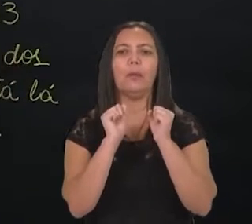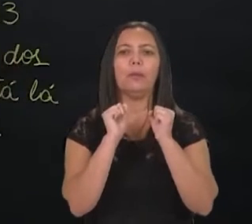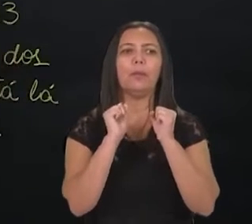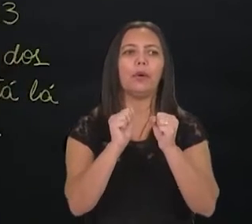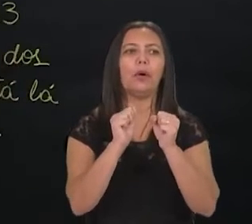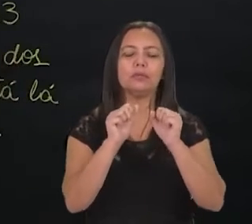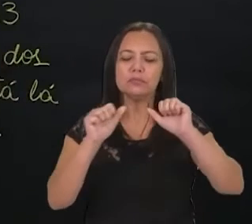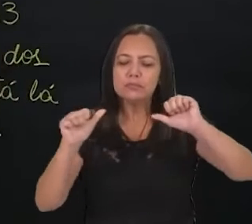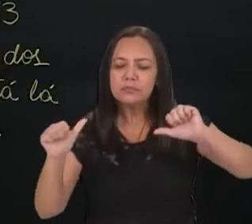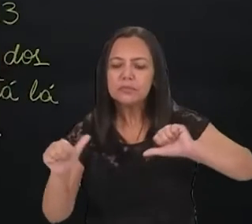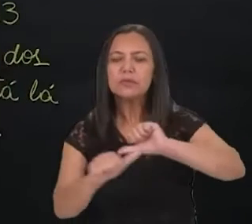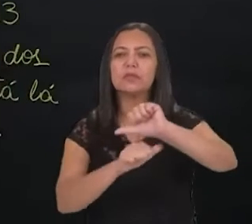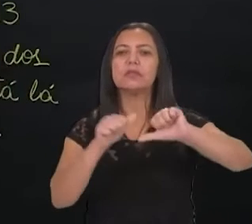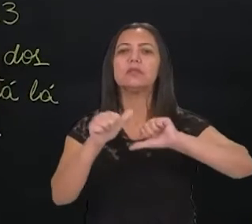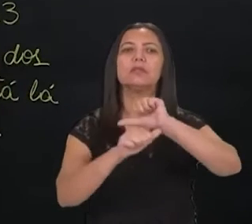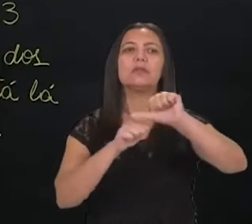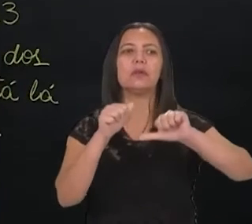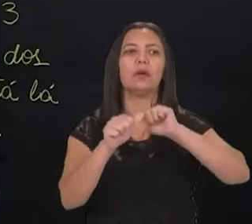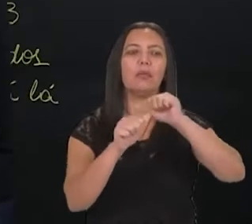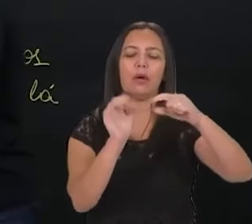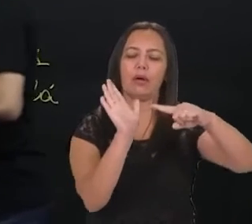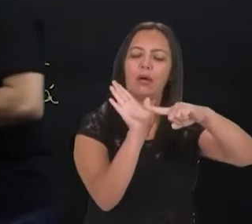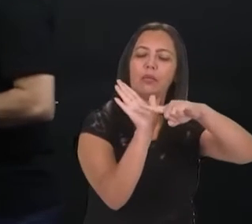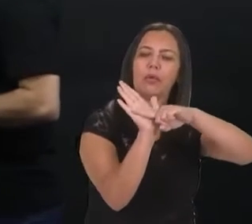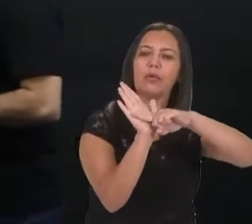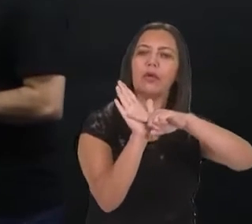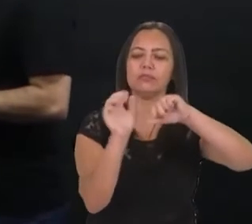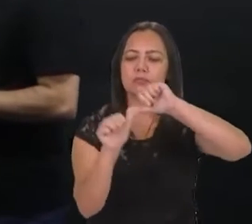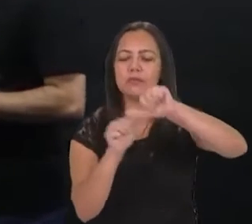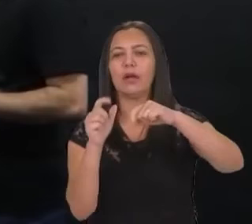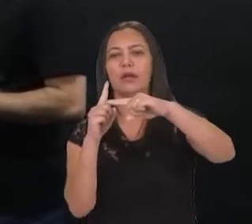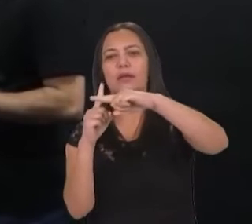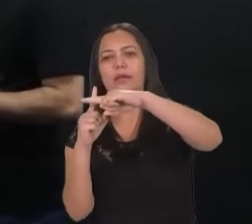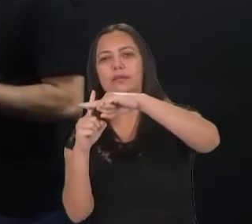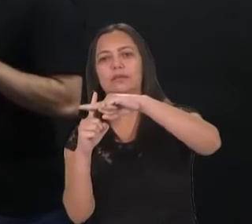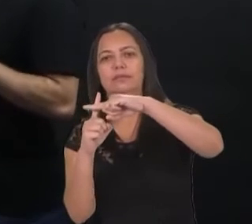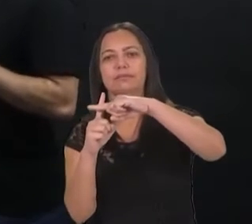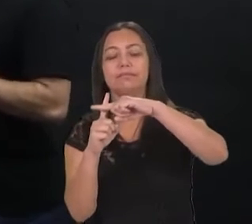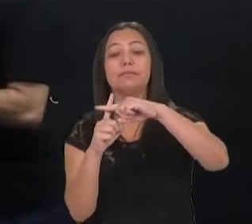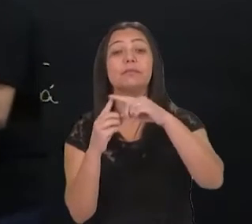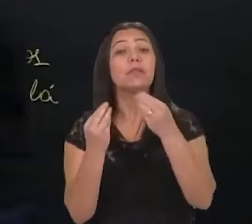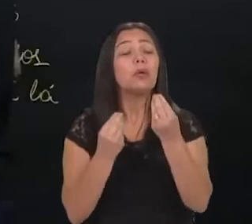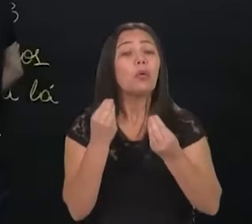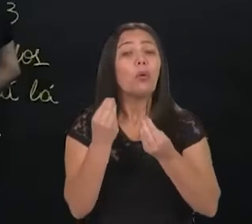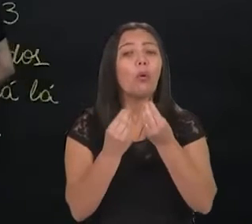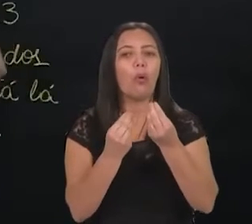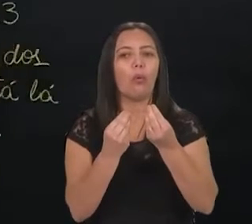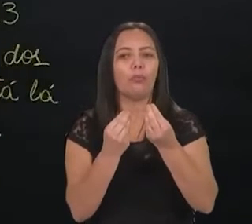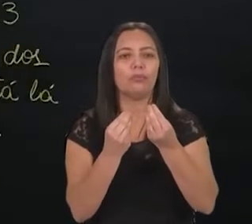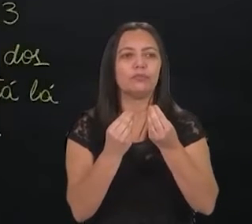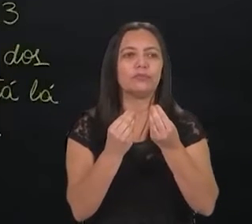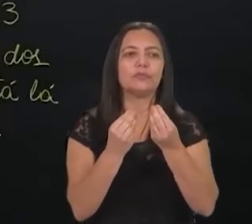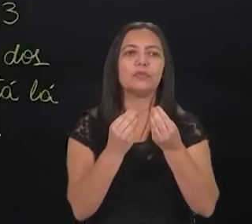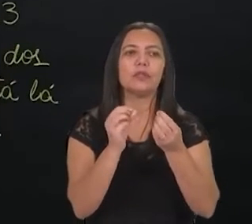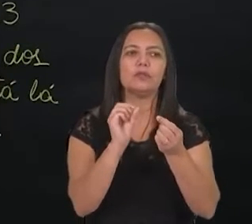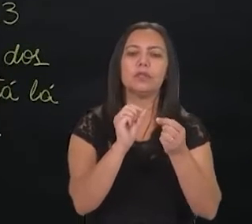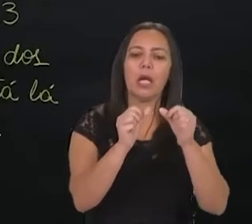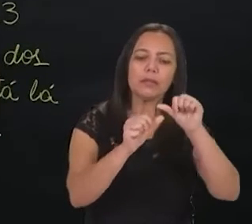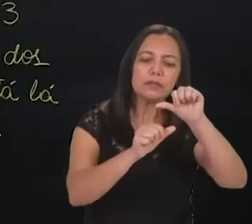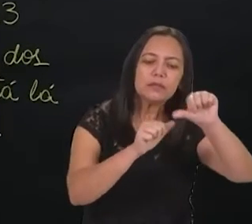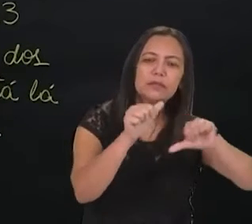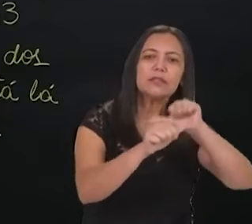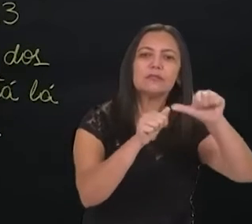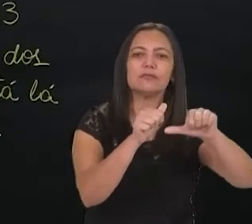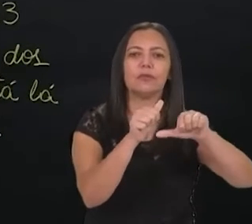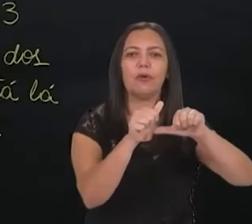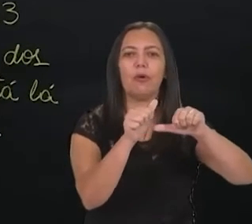A gente pode transformar essa subtração em uma adição. Só que, quando você faz isso,